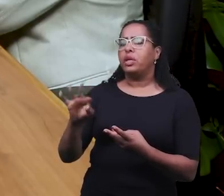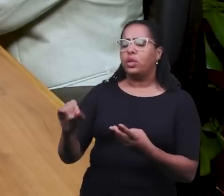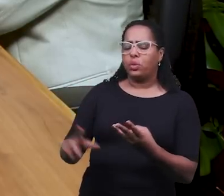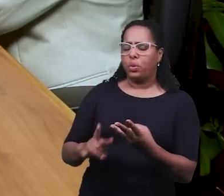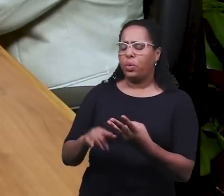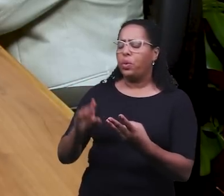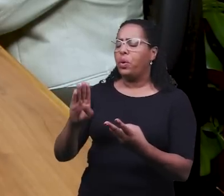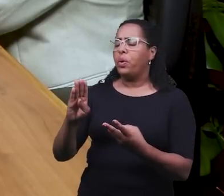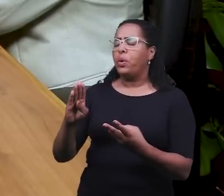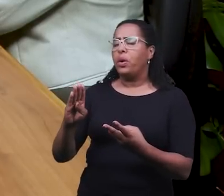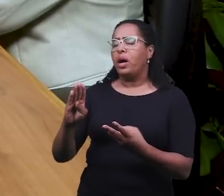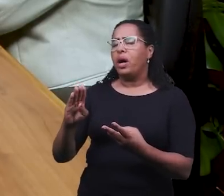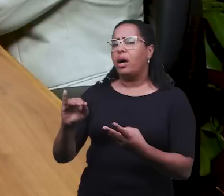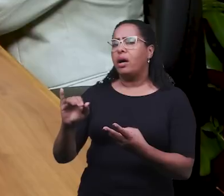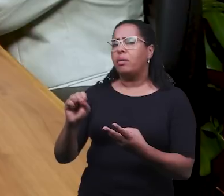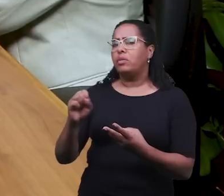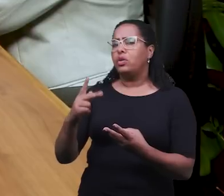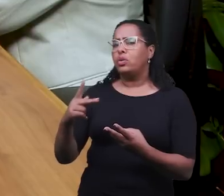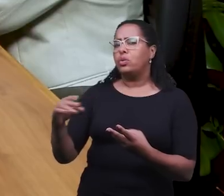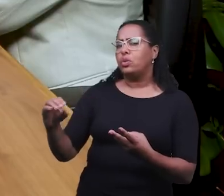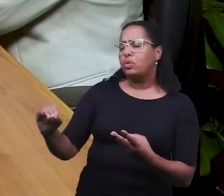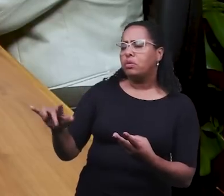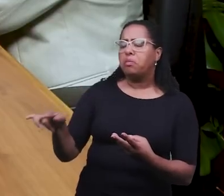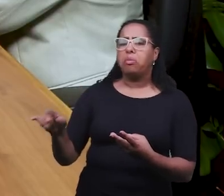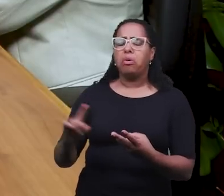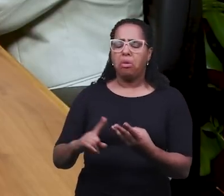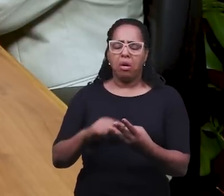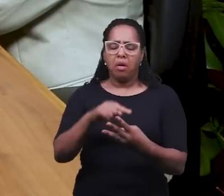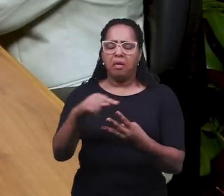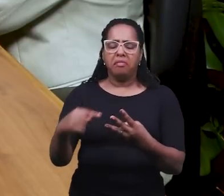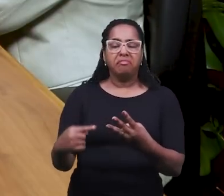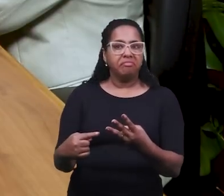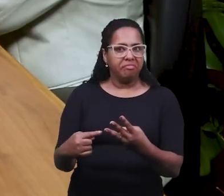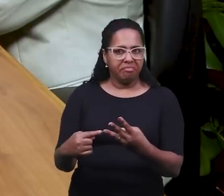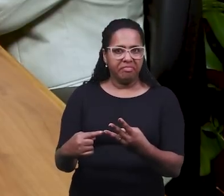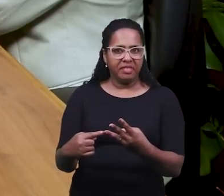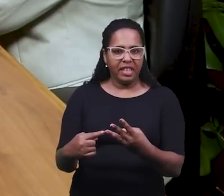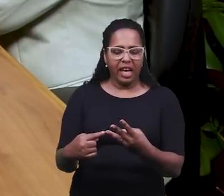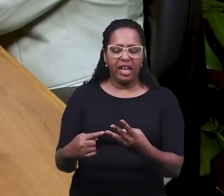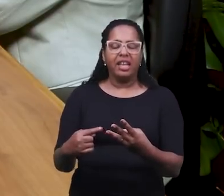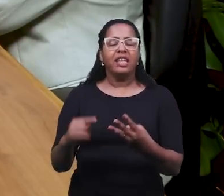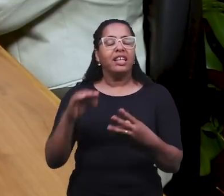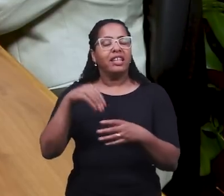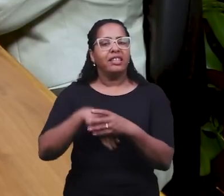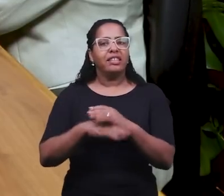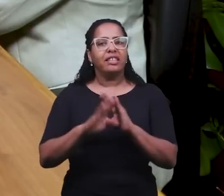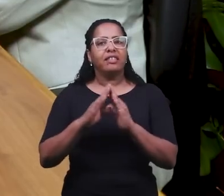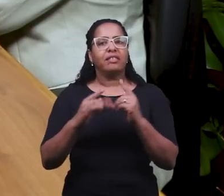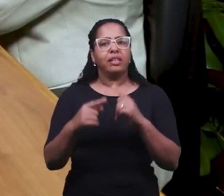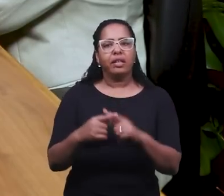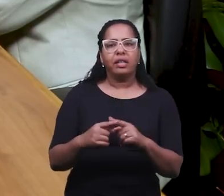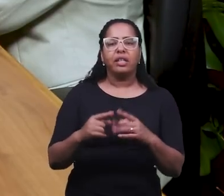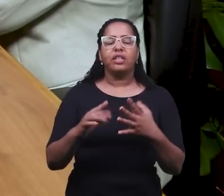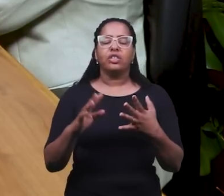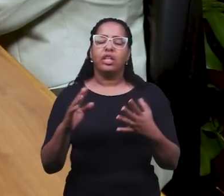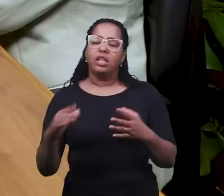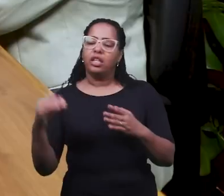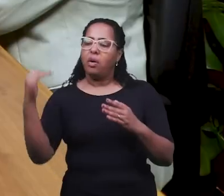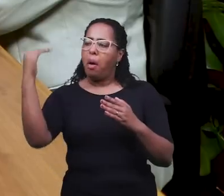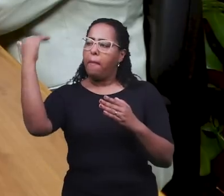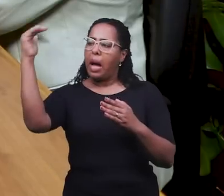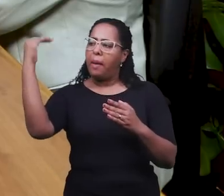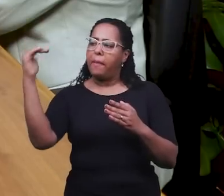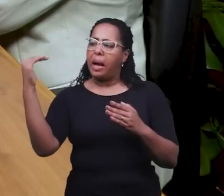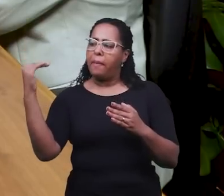uma área, onde tem vários pastores. O presbítero na igreja, existe o presbítero docente e o presbítero